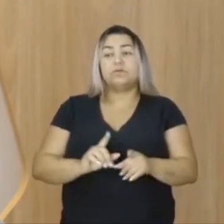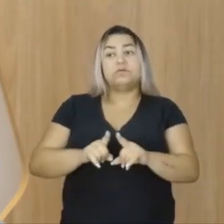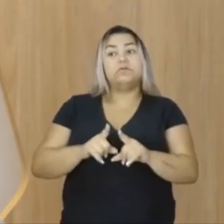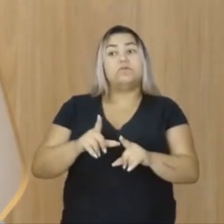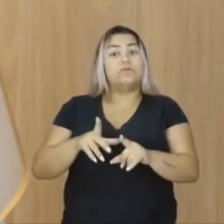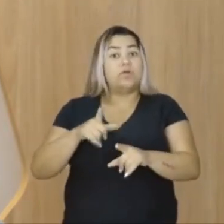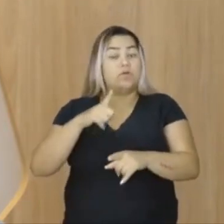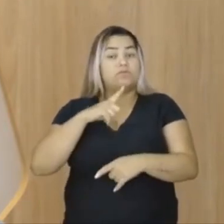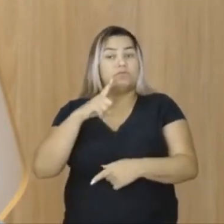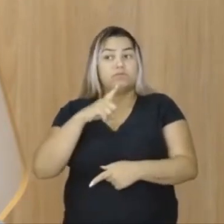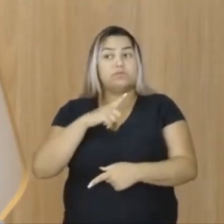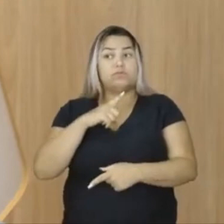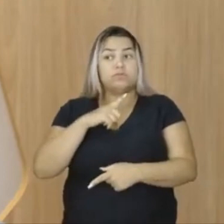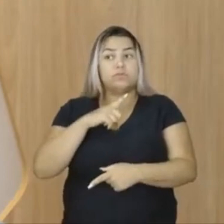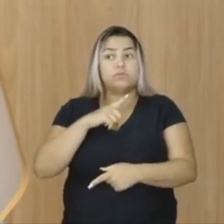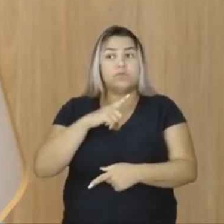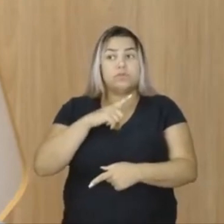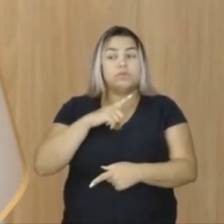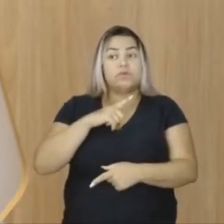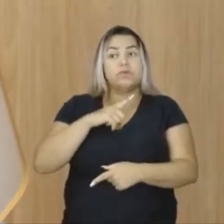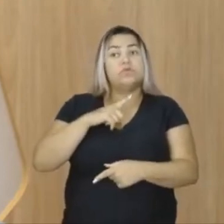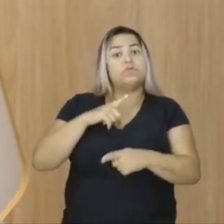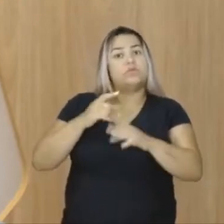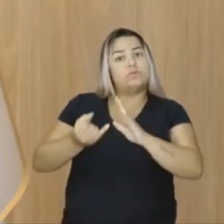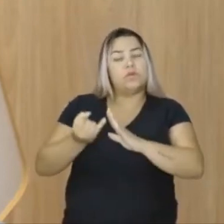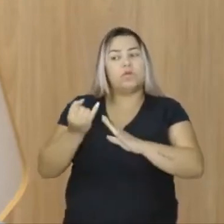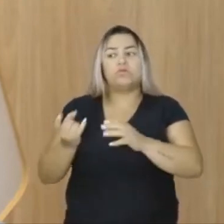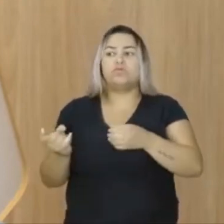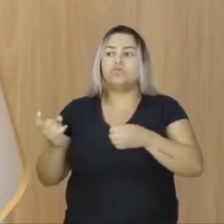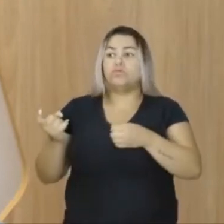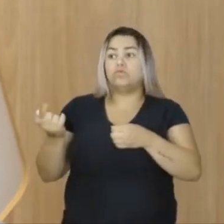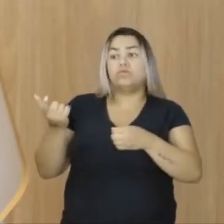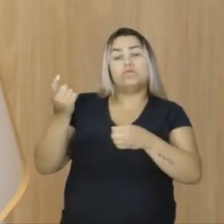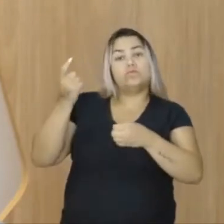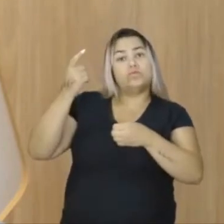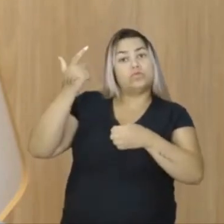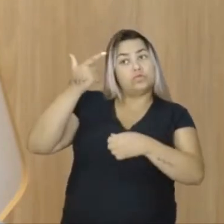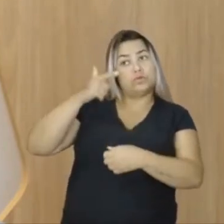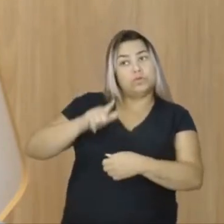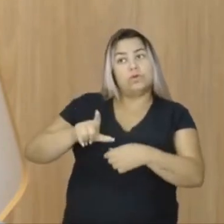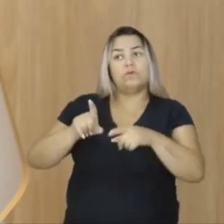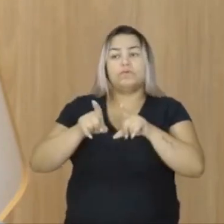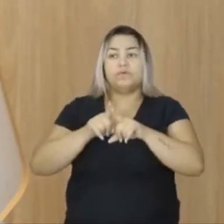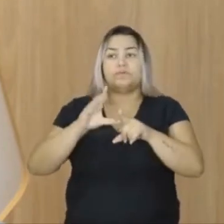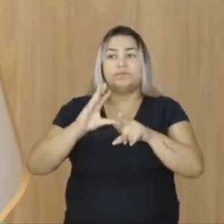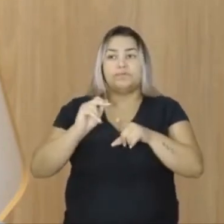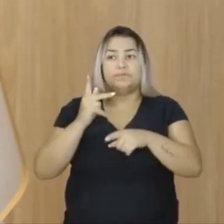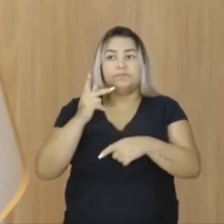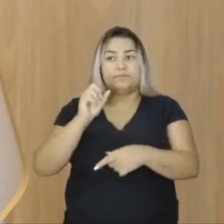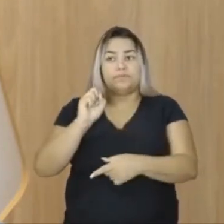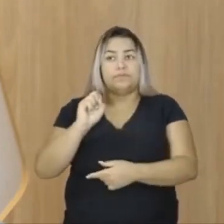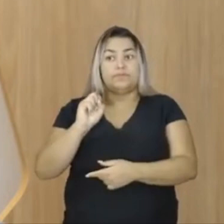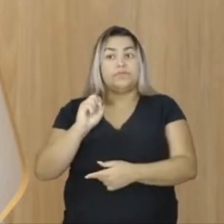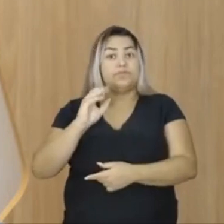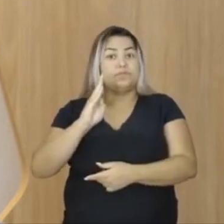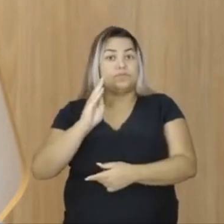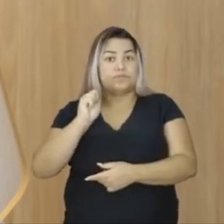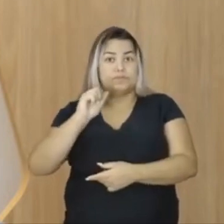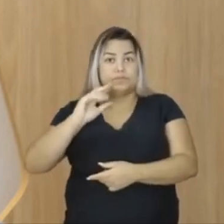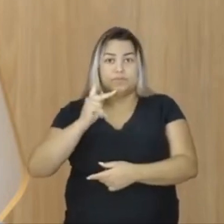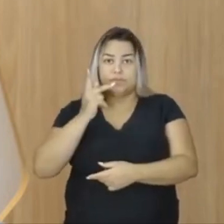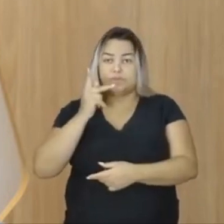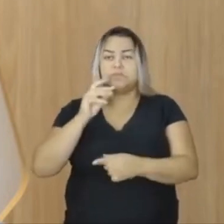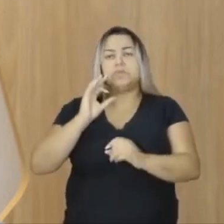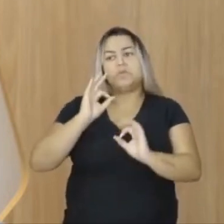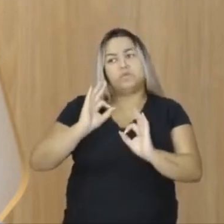receber parte dos seus impostos de volta, o chamado cashback, que é muito justo, porque